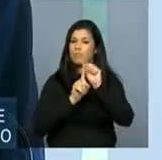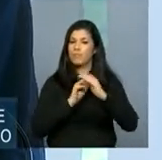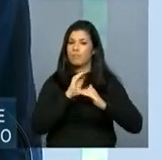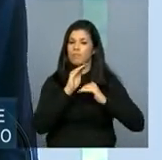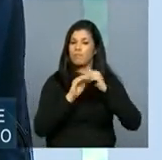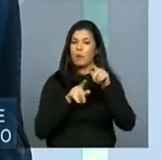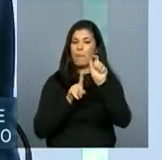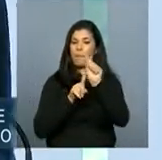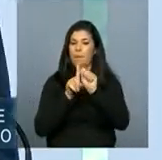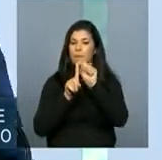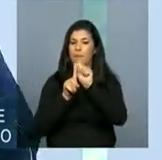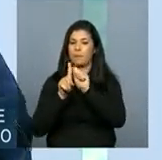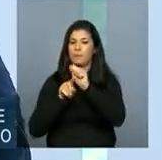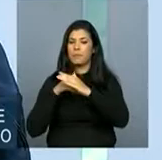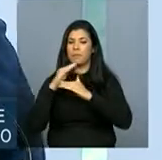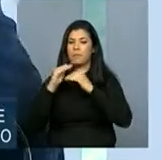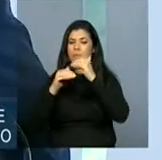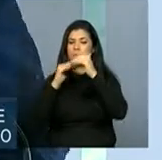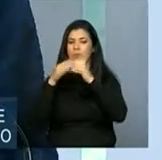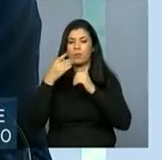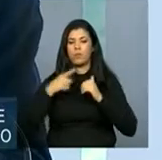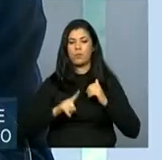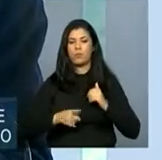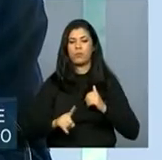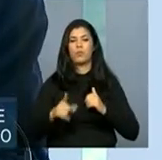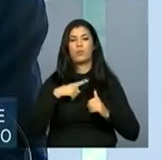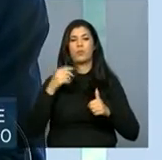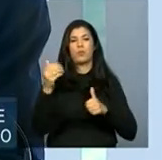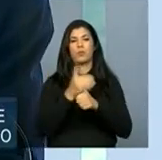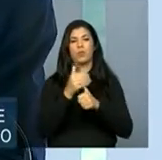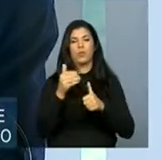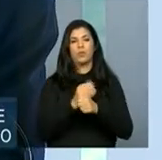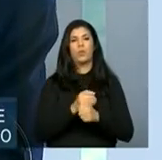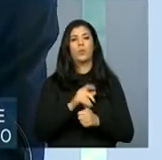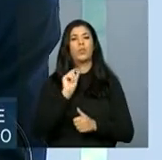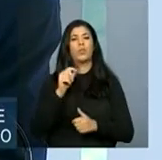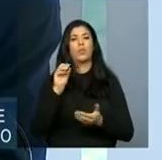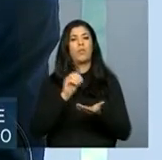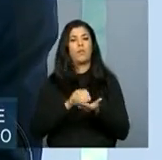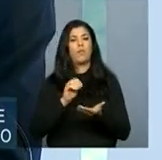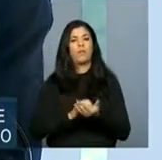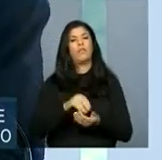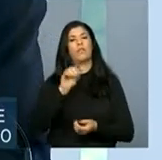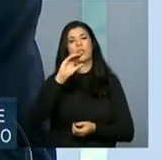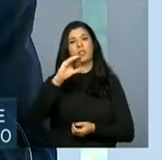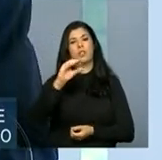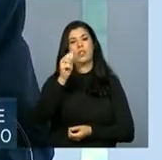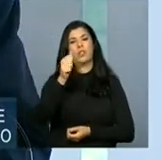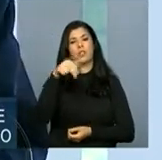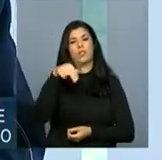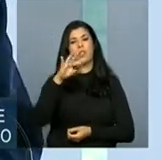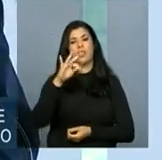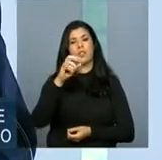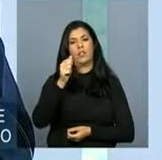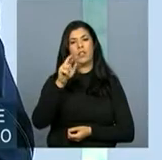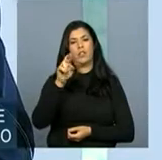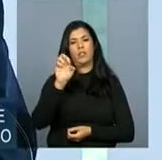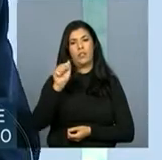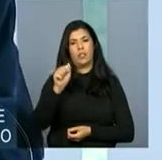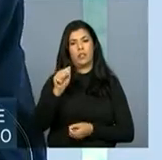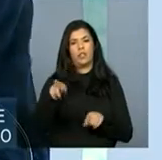agregando mais um sistema para poder substituir o Cantareira Mas a nossa palavra é de